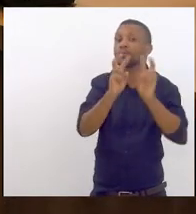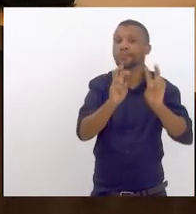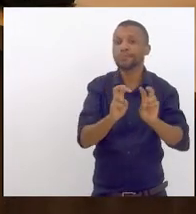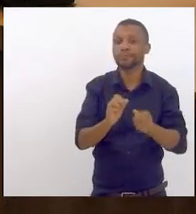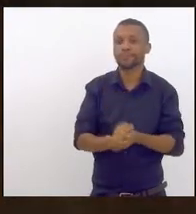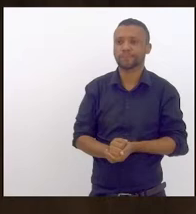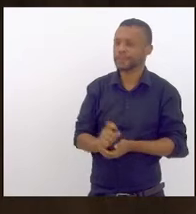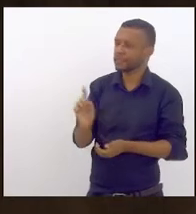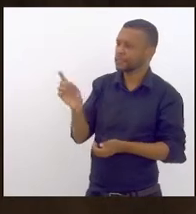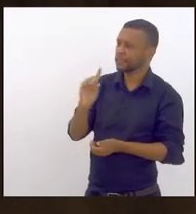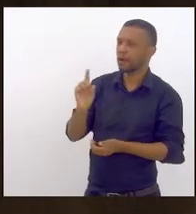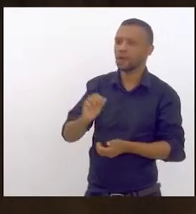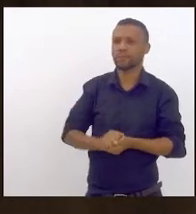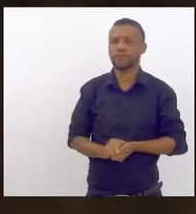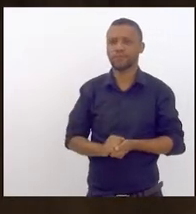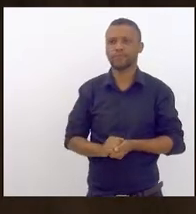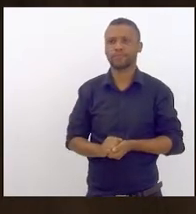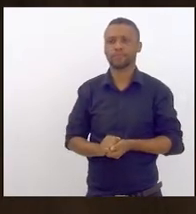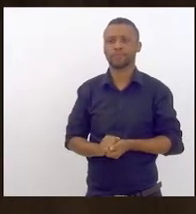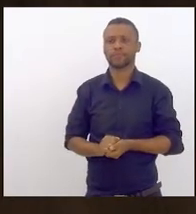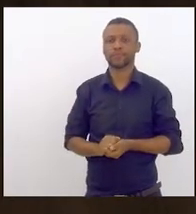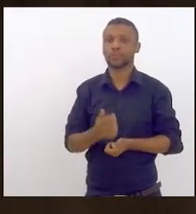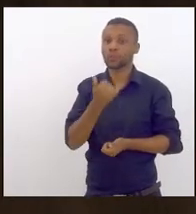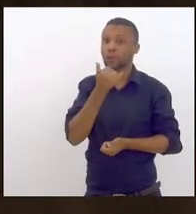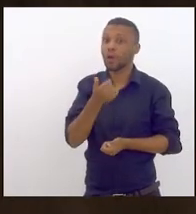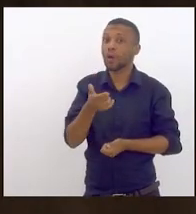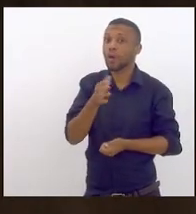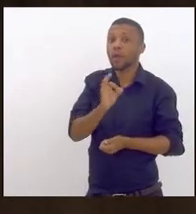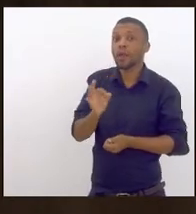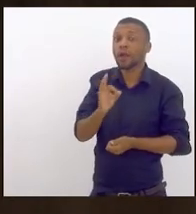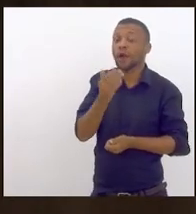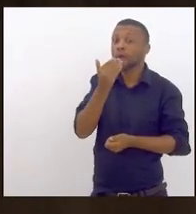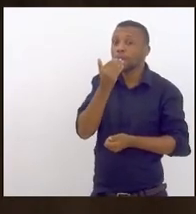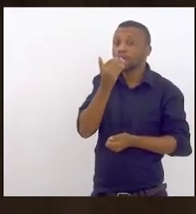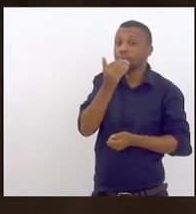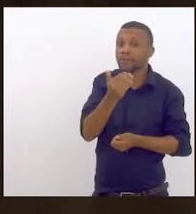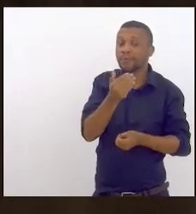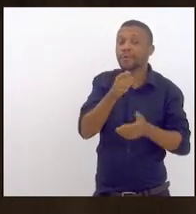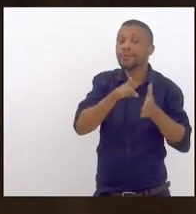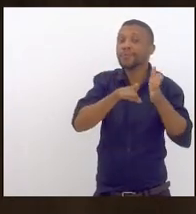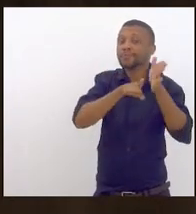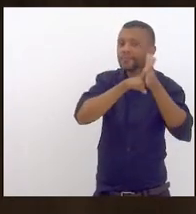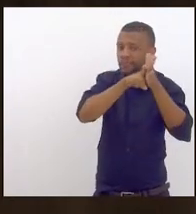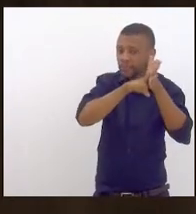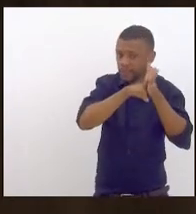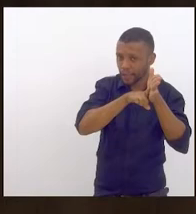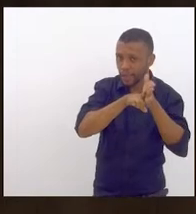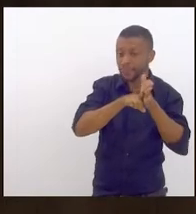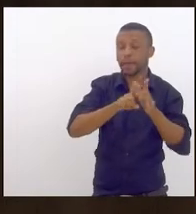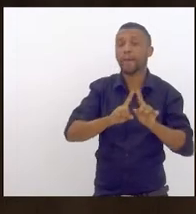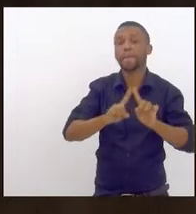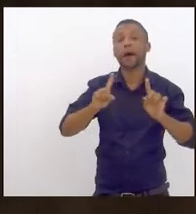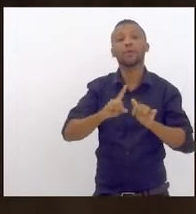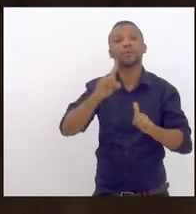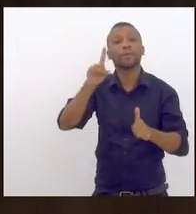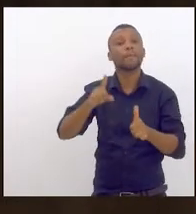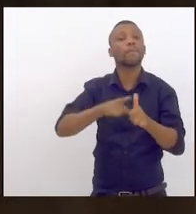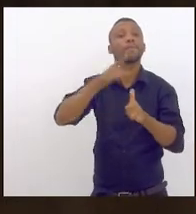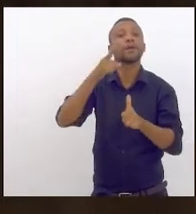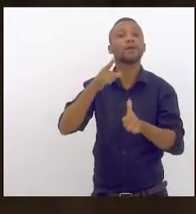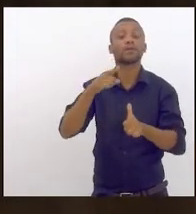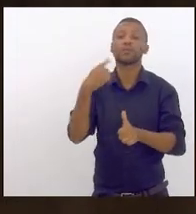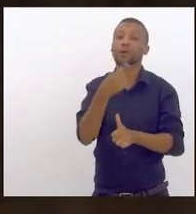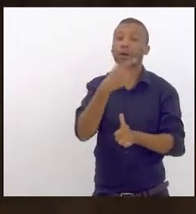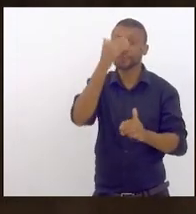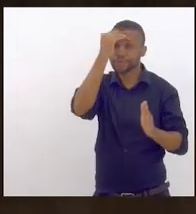presidente. Baixei em diligência. Eu ia baixar em diligência. Primeiro, nós fizemos o que